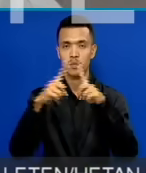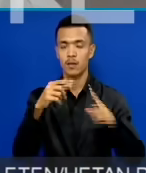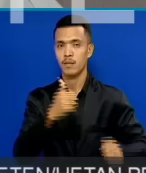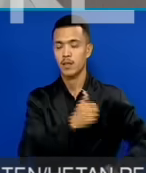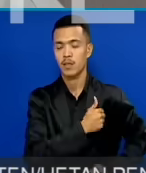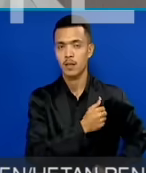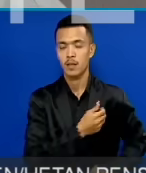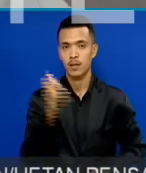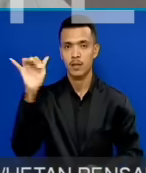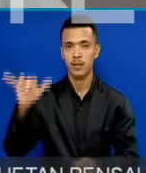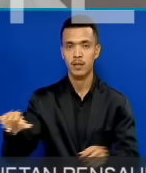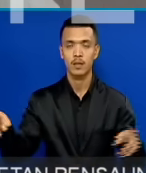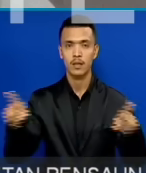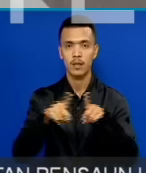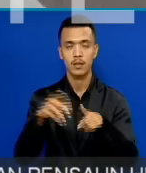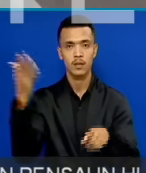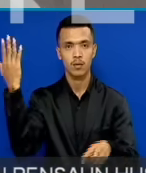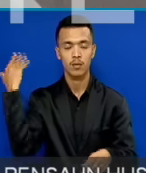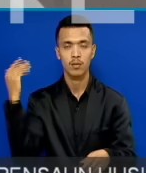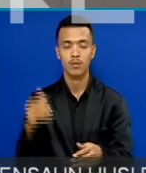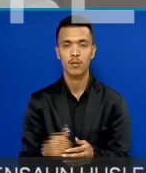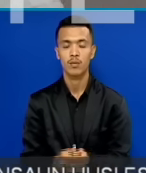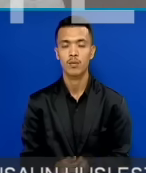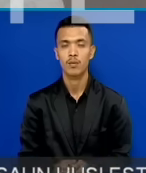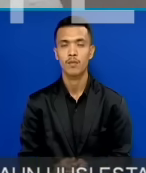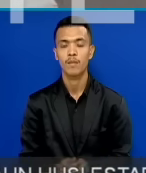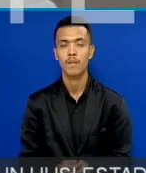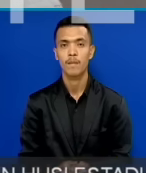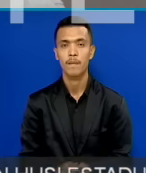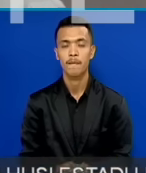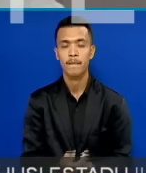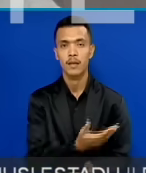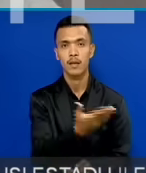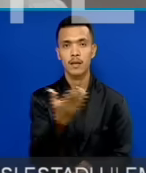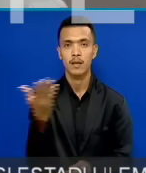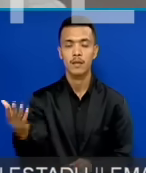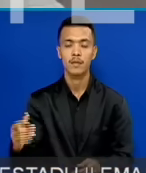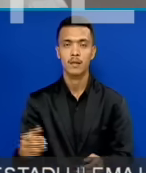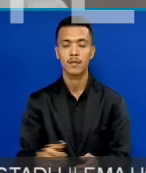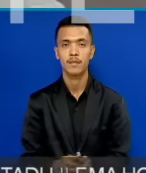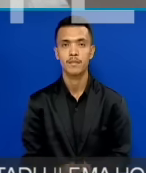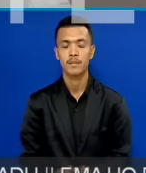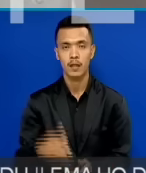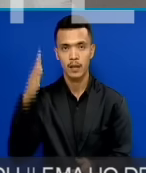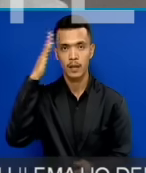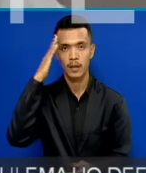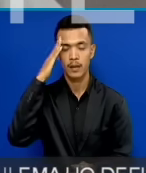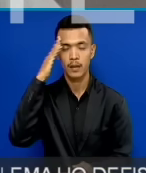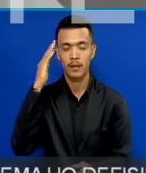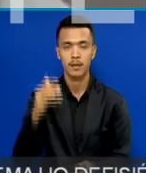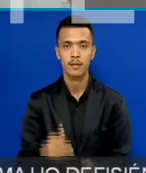Sira, a nesse ulo, a comando e me alguém catar. E me oficiais de ida e me tem que ter